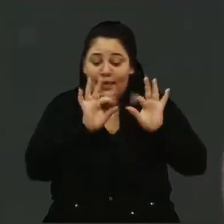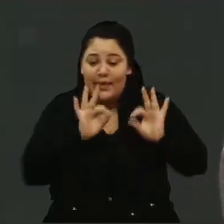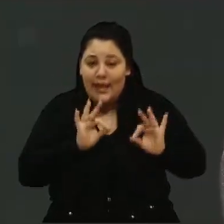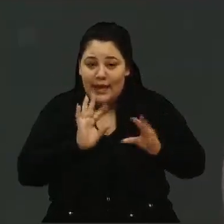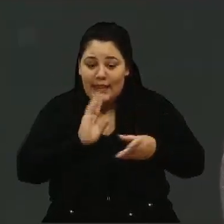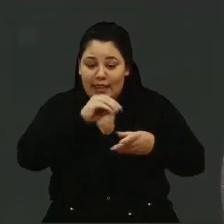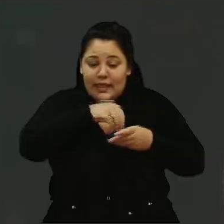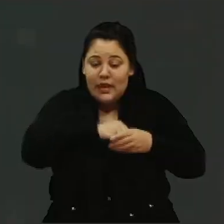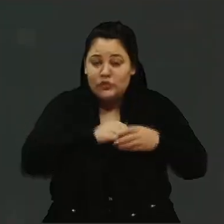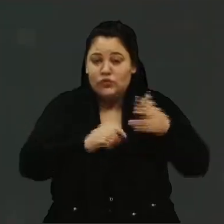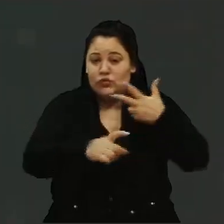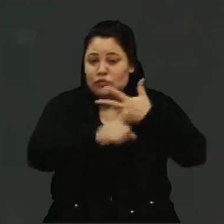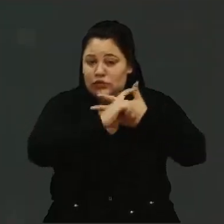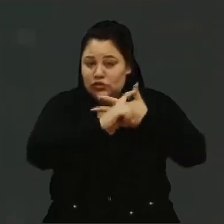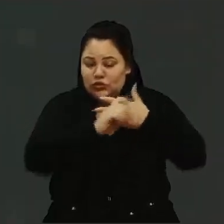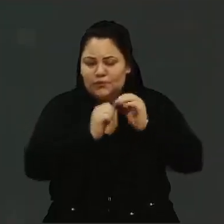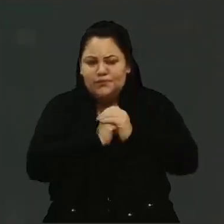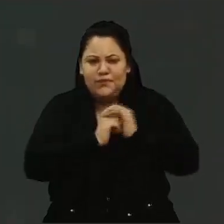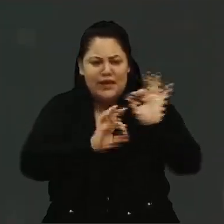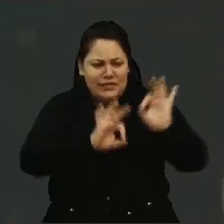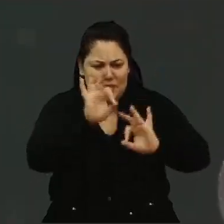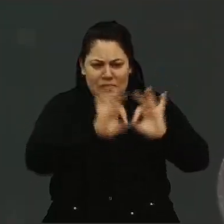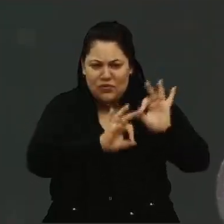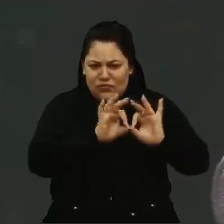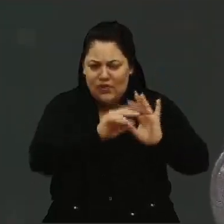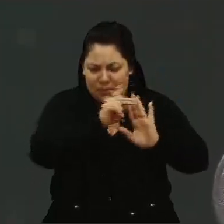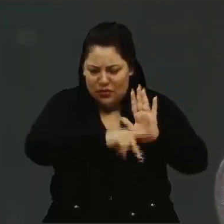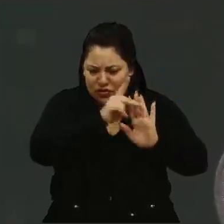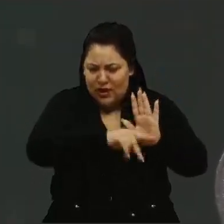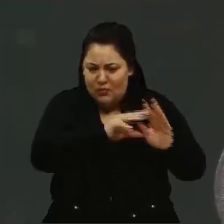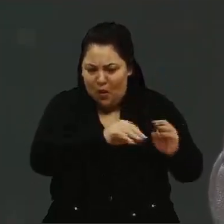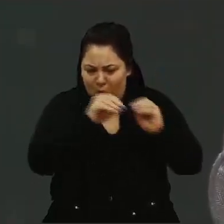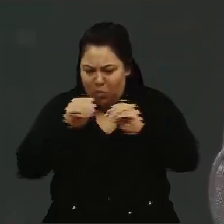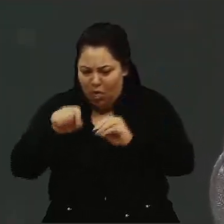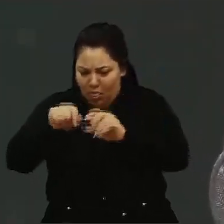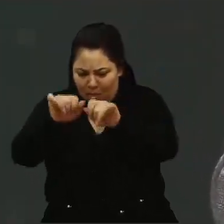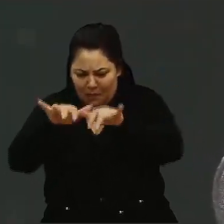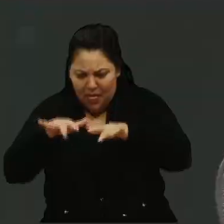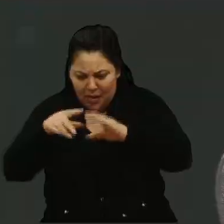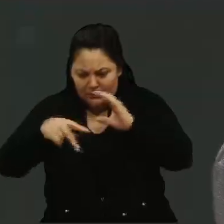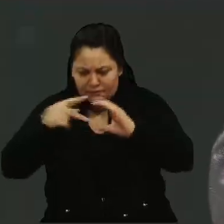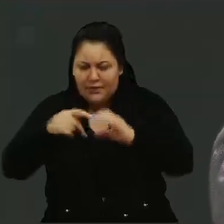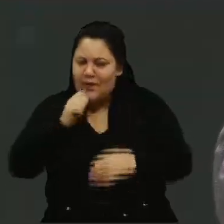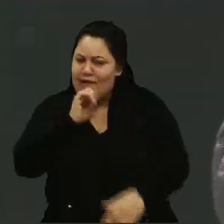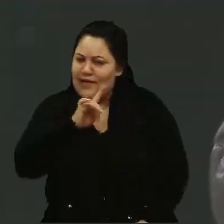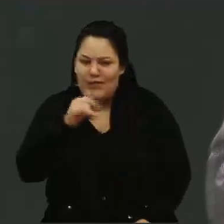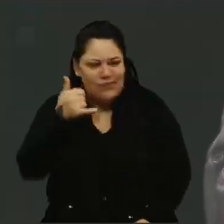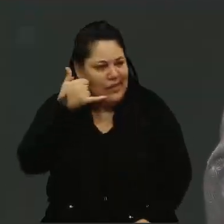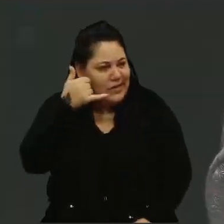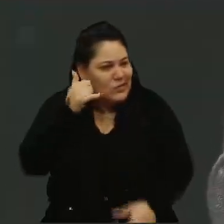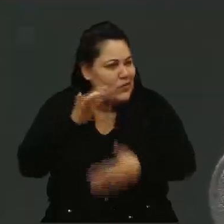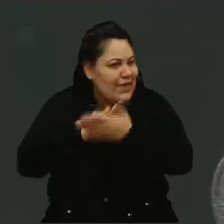Executivo. Esse projeto chega ao plenário e, infelizmente, eu ainda não recebi a ligação do secretário do Meio Ambiente,